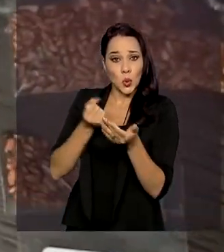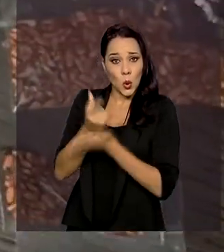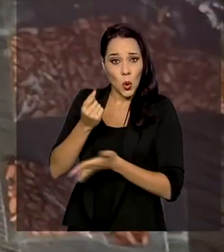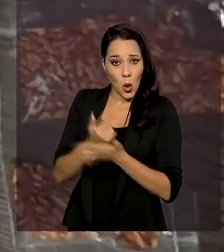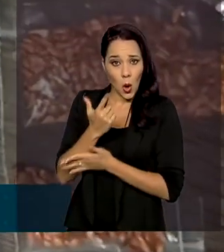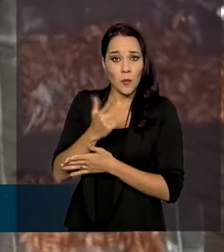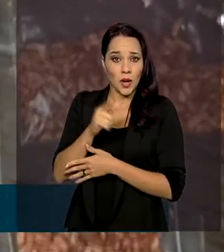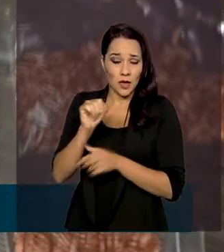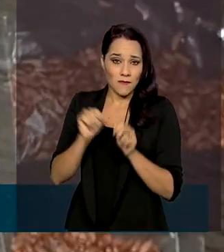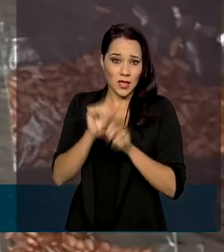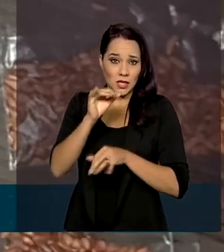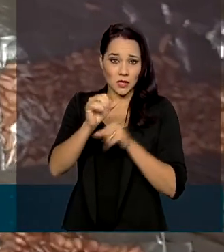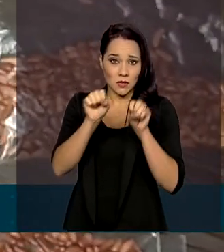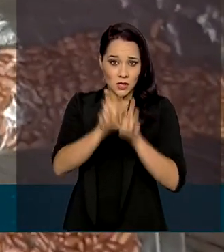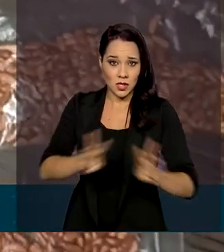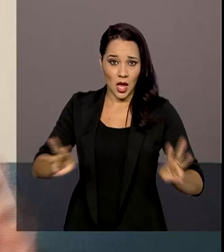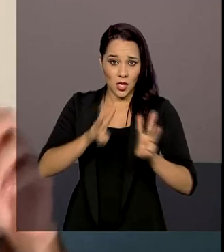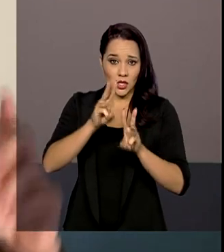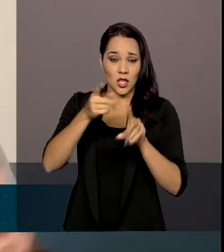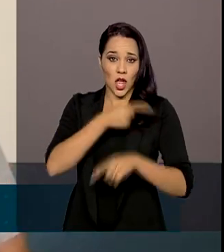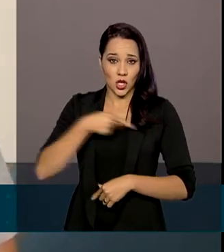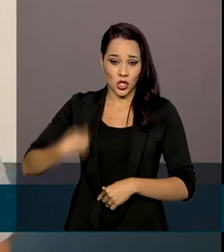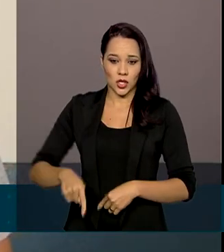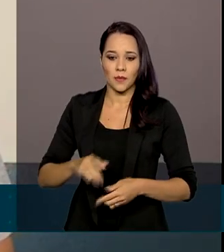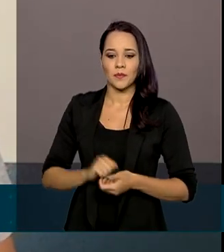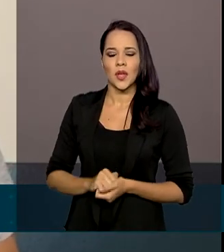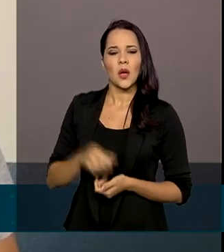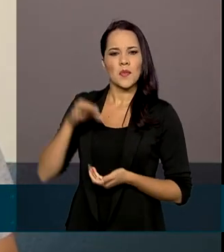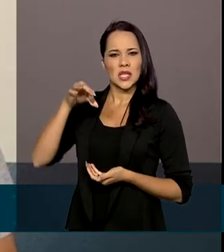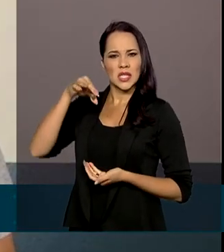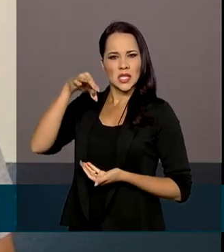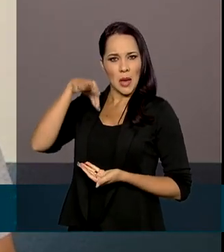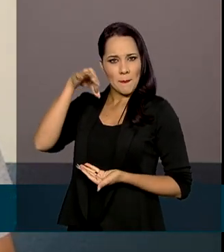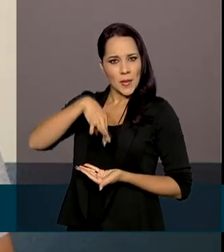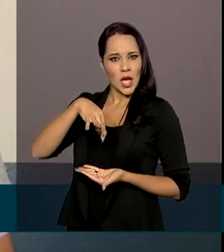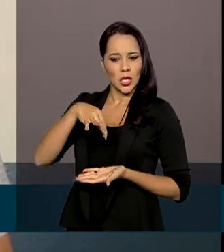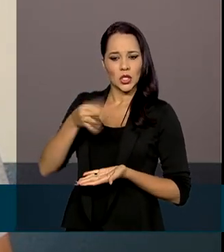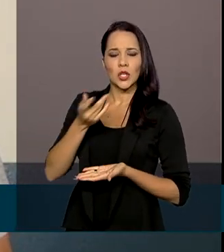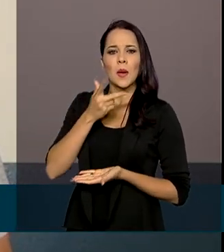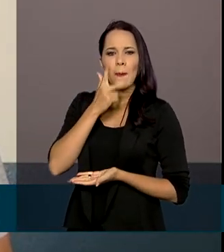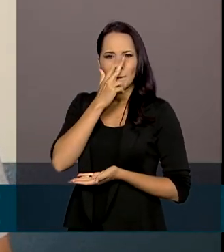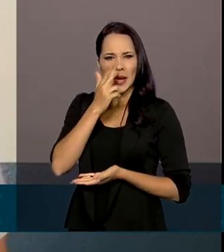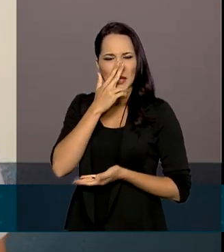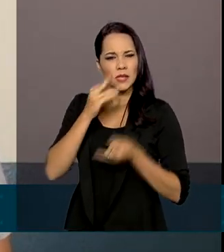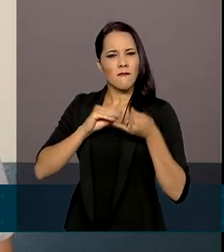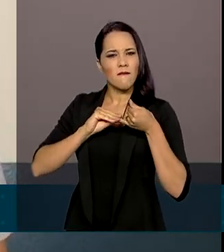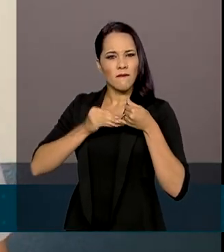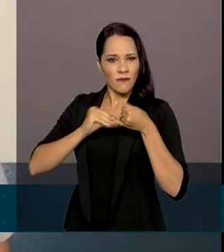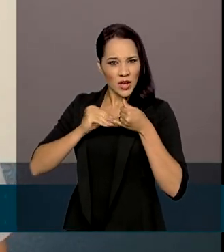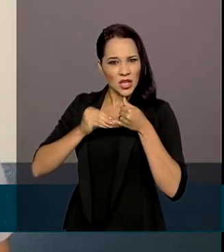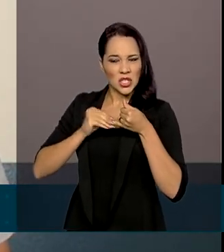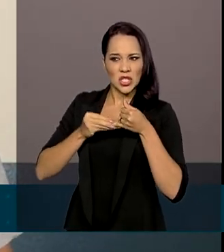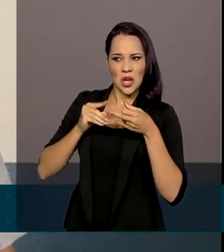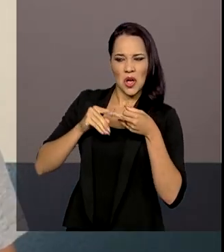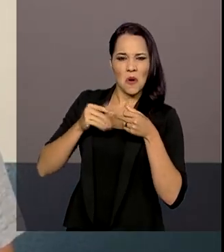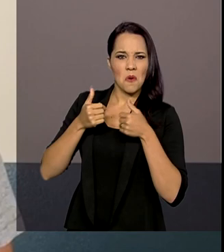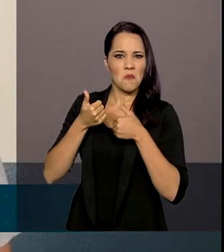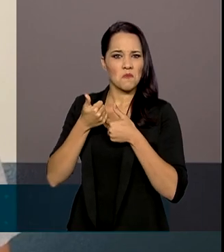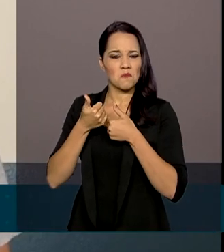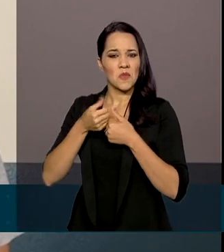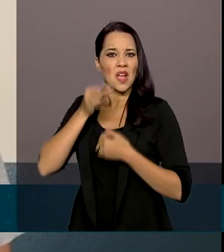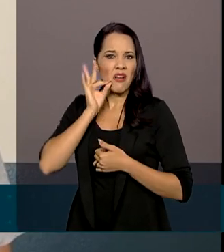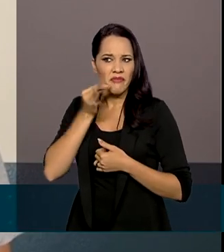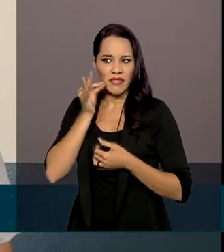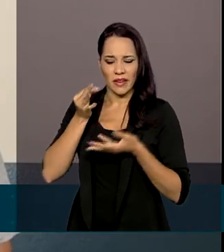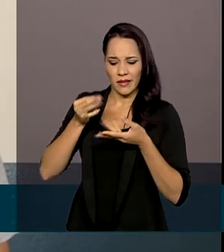que fez em um site chinês. Uma semente parecia feijão, café, alguma coisa parecida